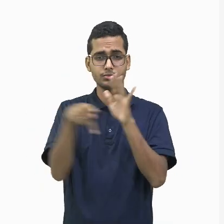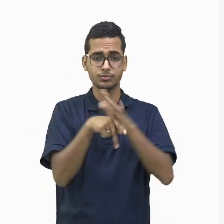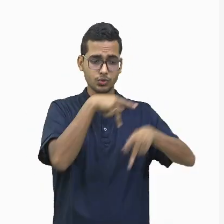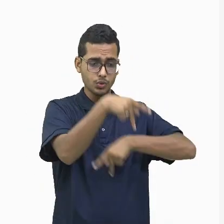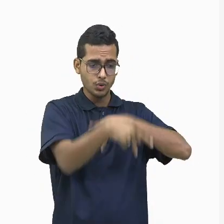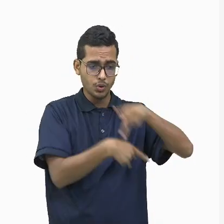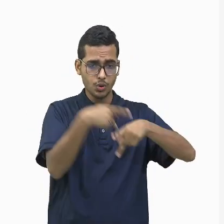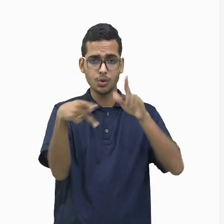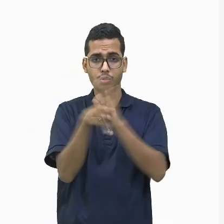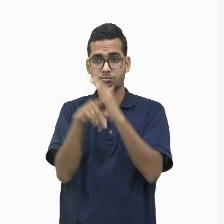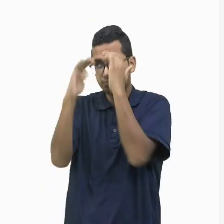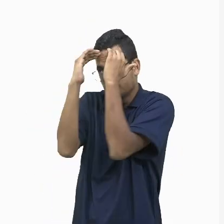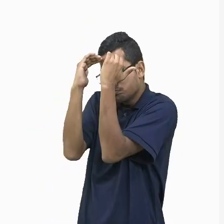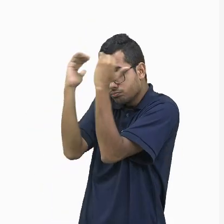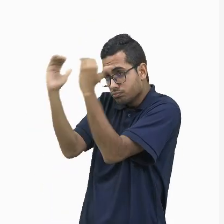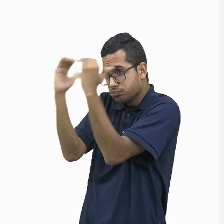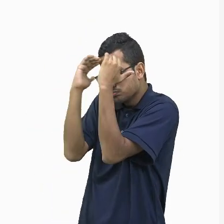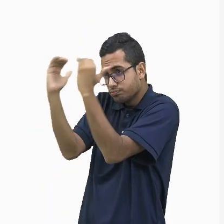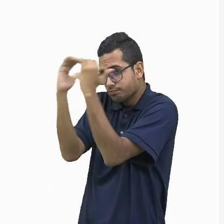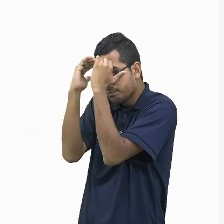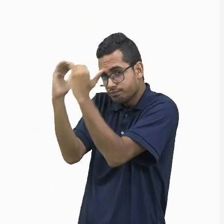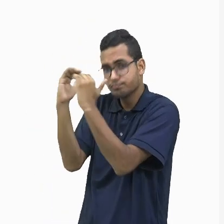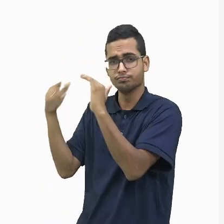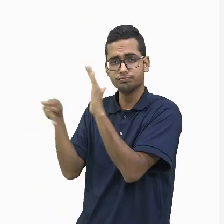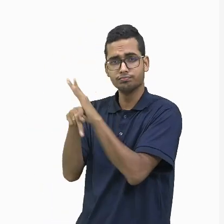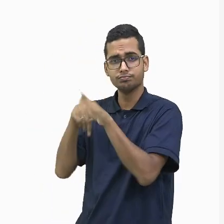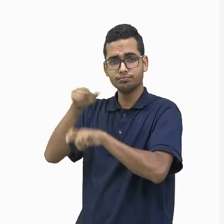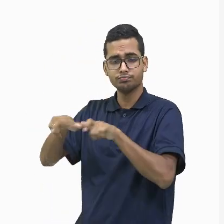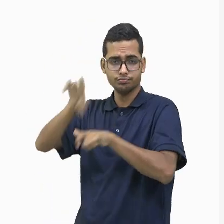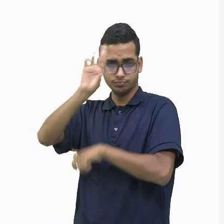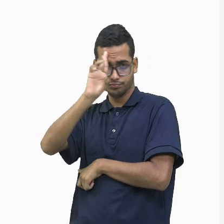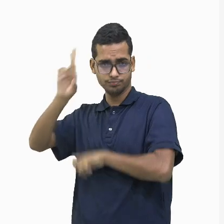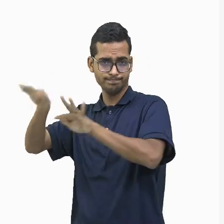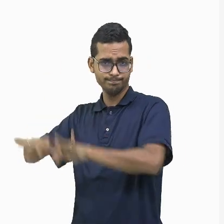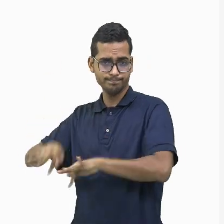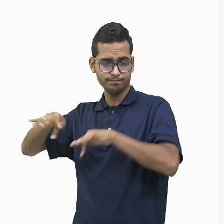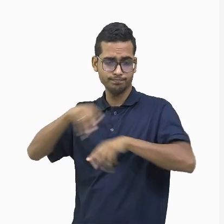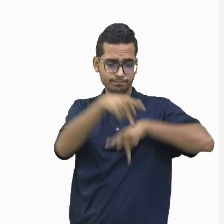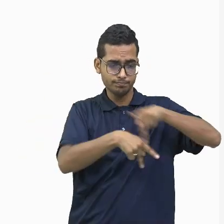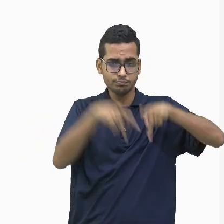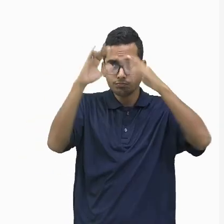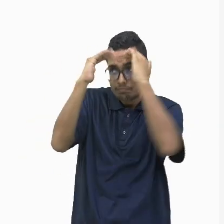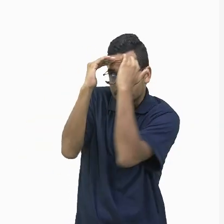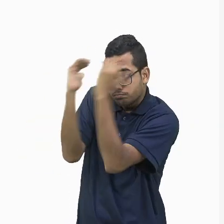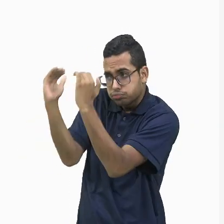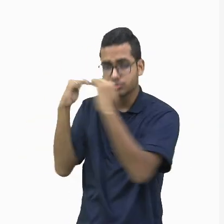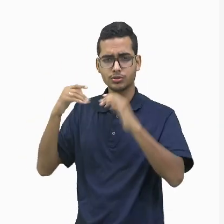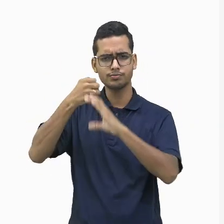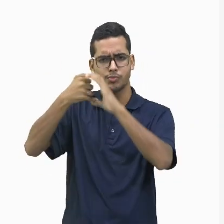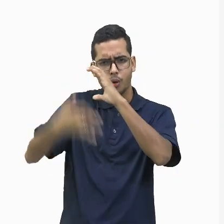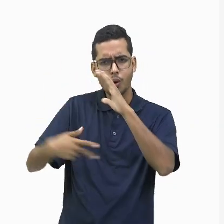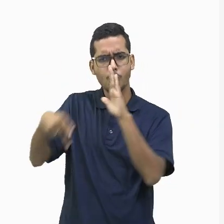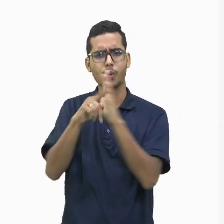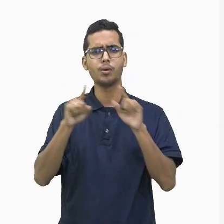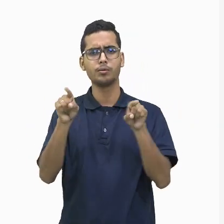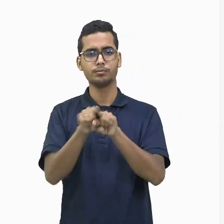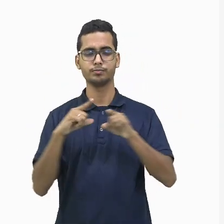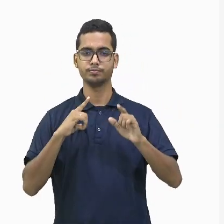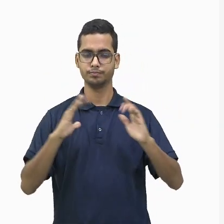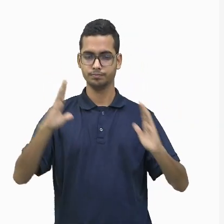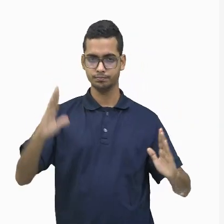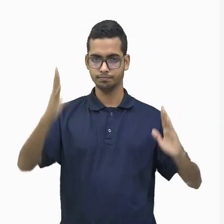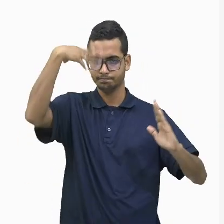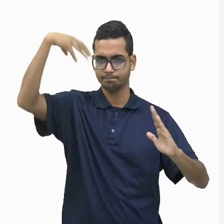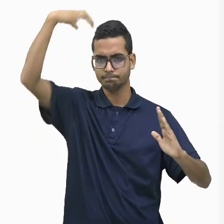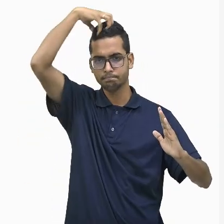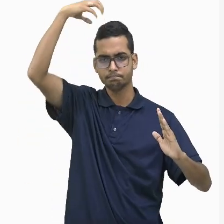O comércio e a urbanização, que eram características, né, do Império Romano,